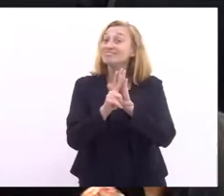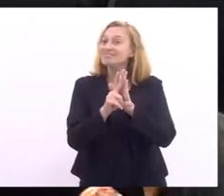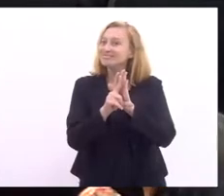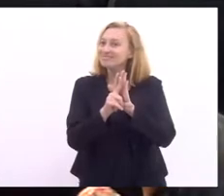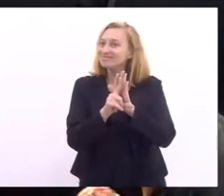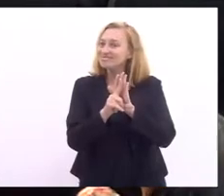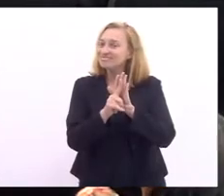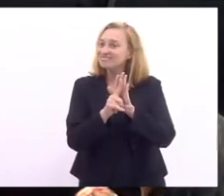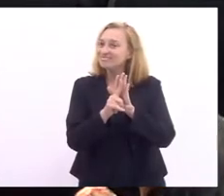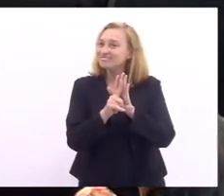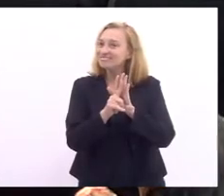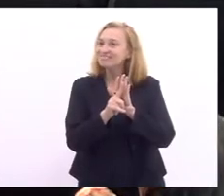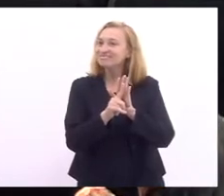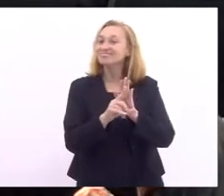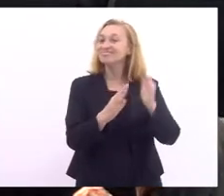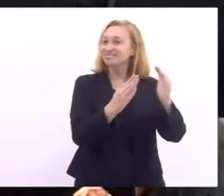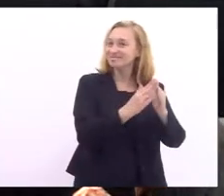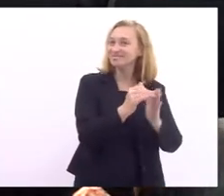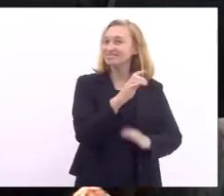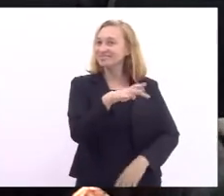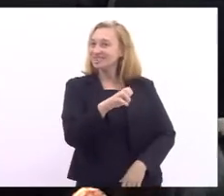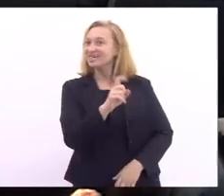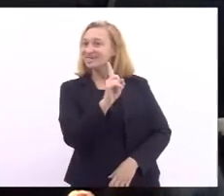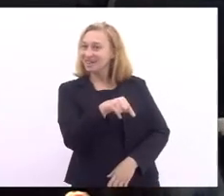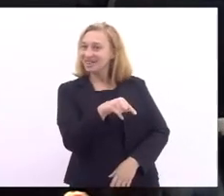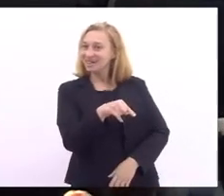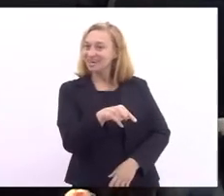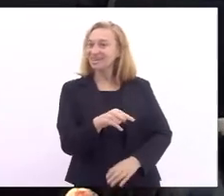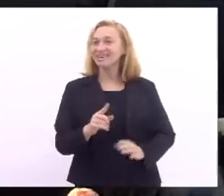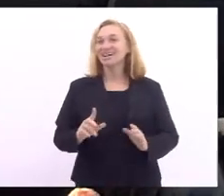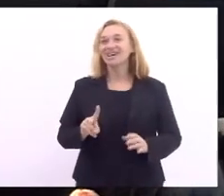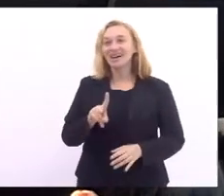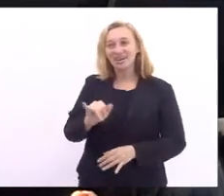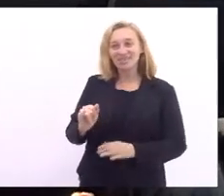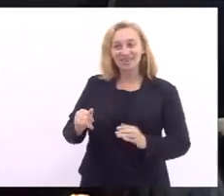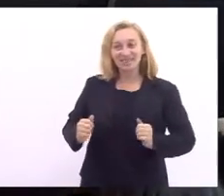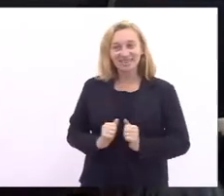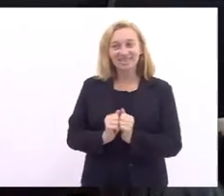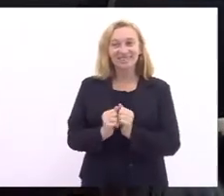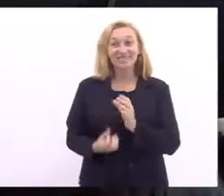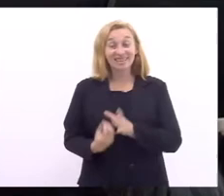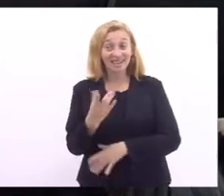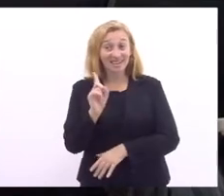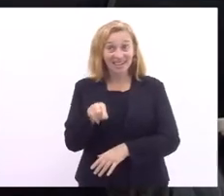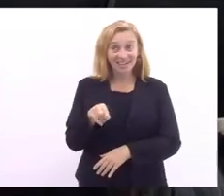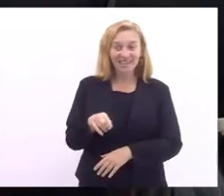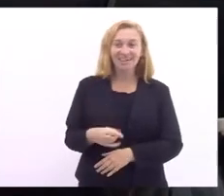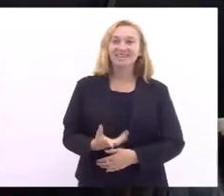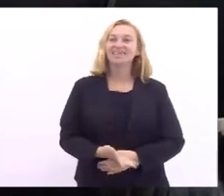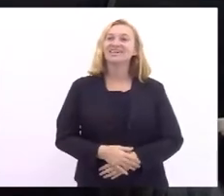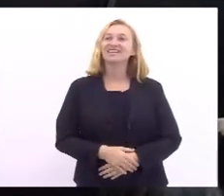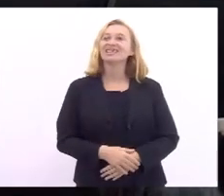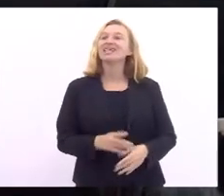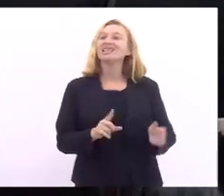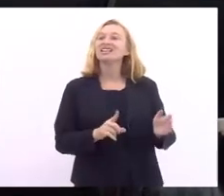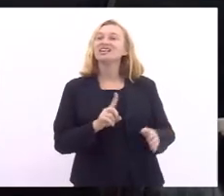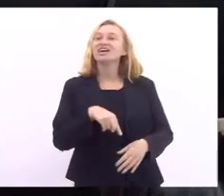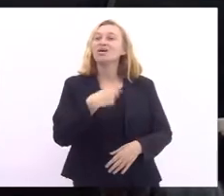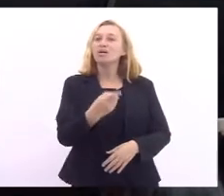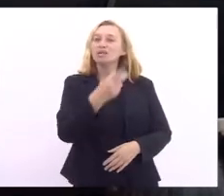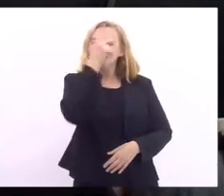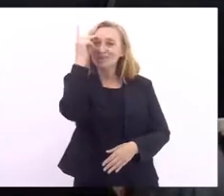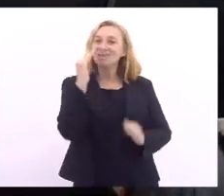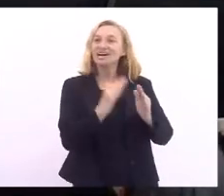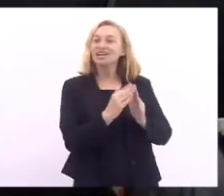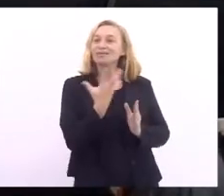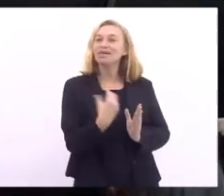Fluminense a cada Fluminense é a Vila Noel deve lá se formando é a vida se formando aqui então assim que a pergunta alguém que tem outras pessoas daquela para